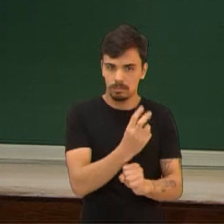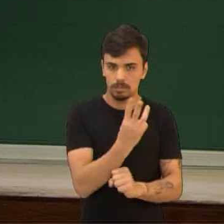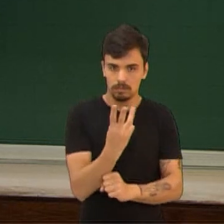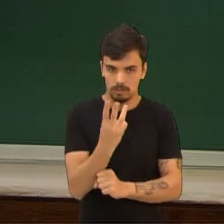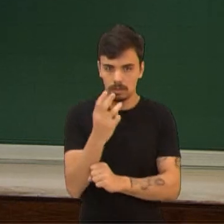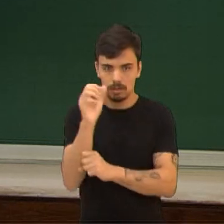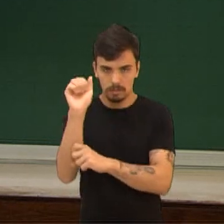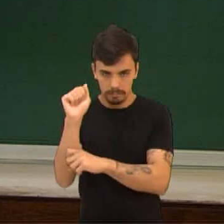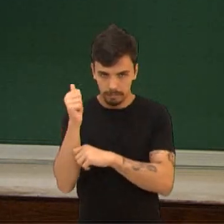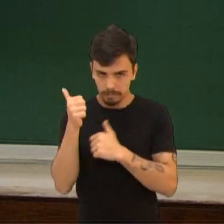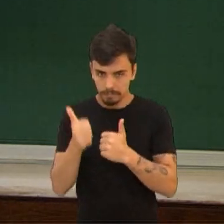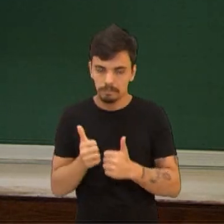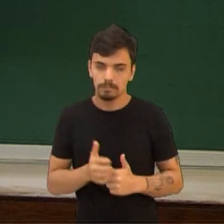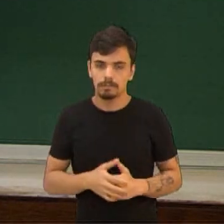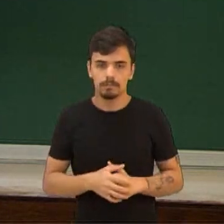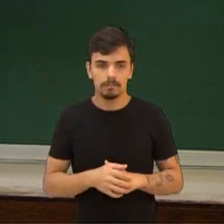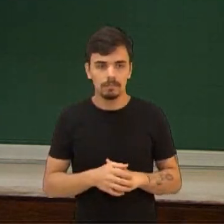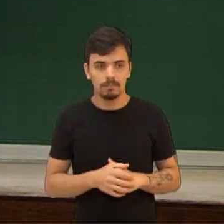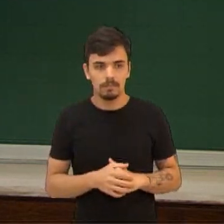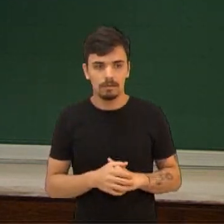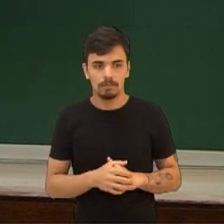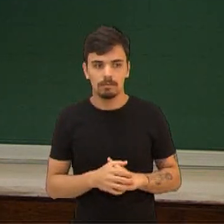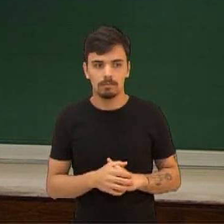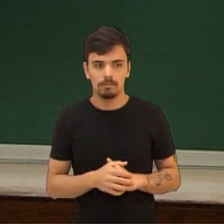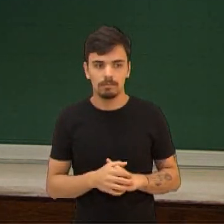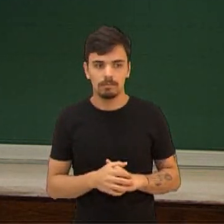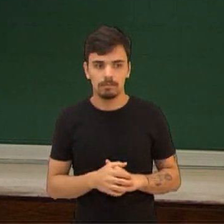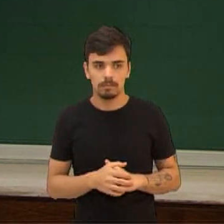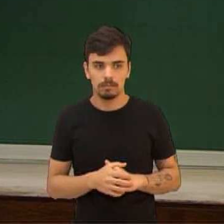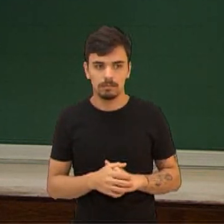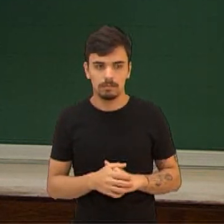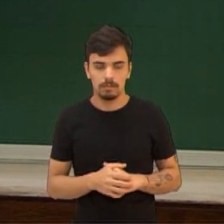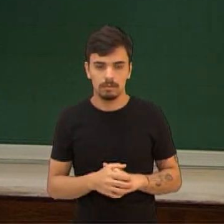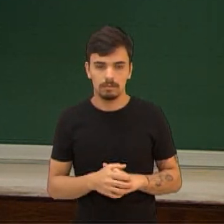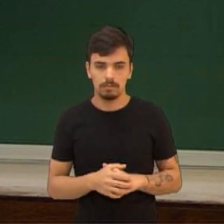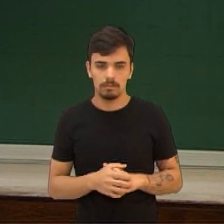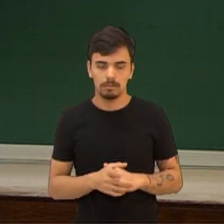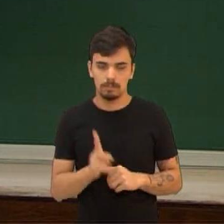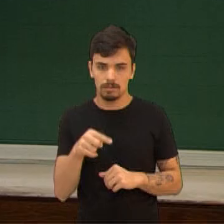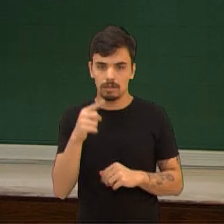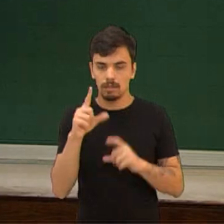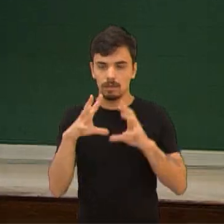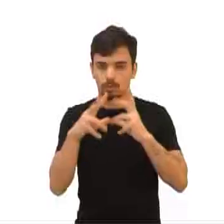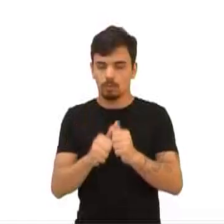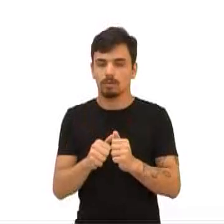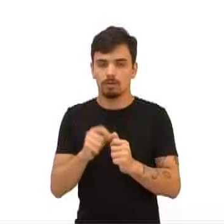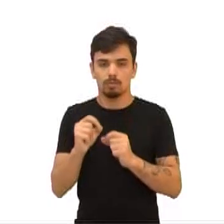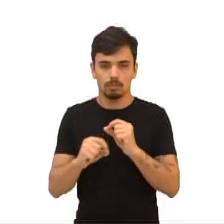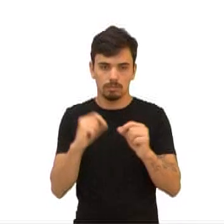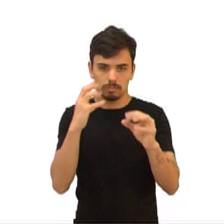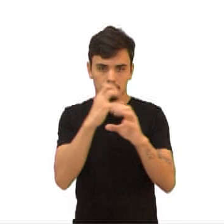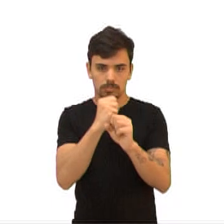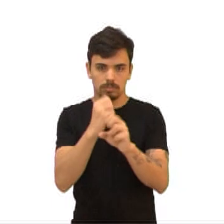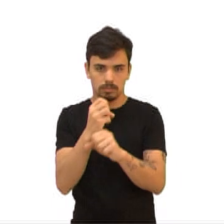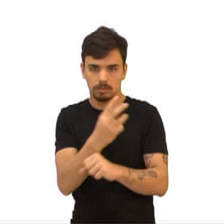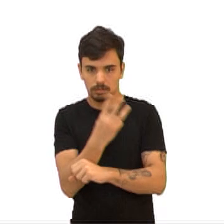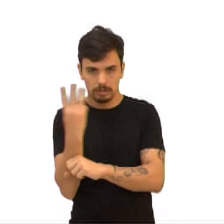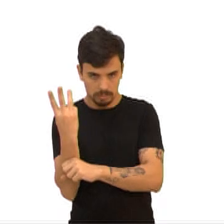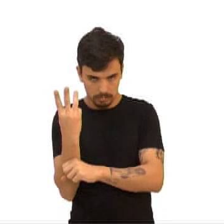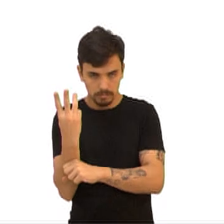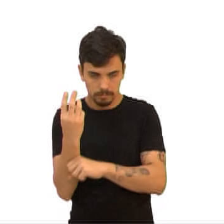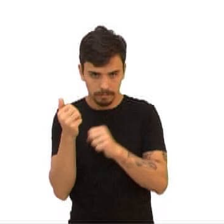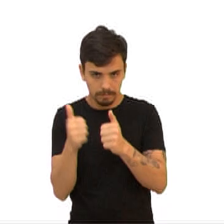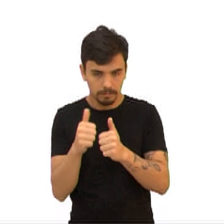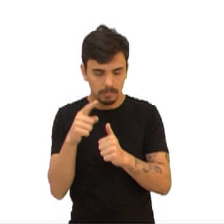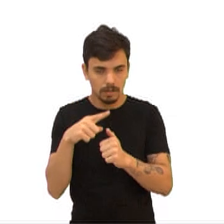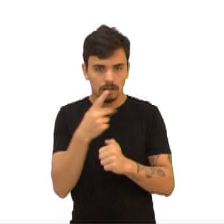A. Ok? Então, a carga total é a soma das três cargas nos capacitores.